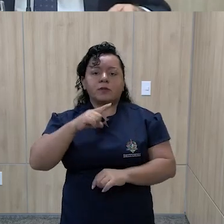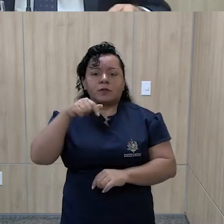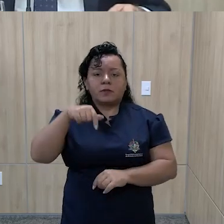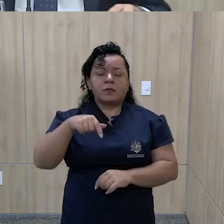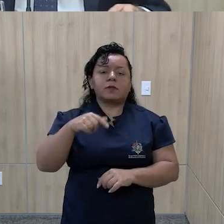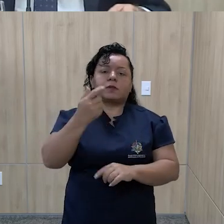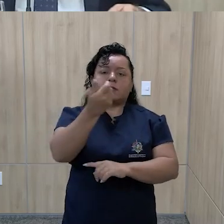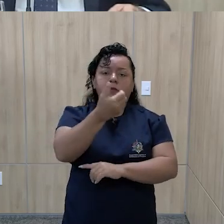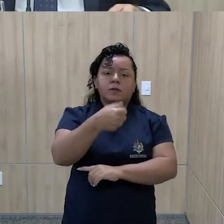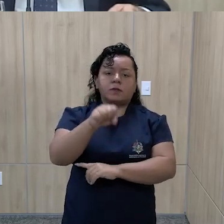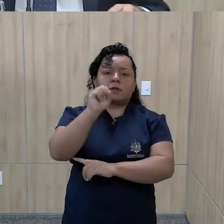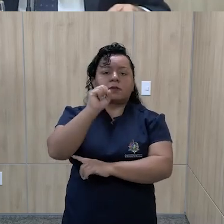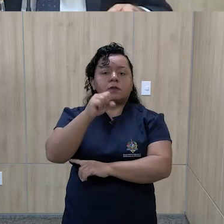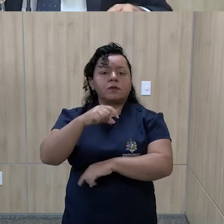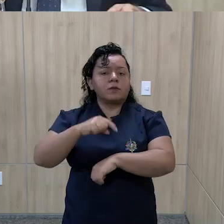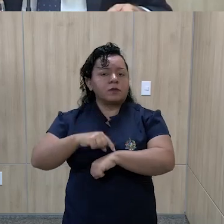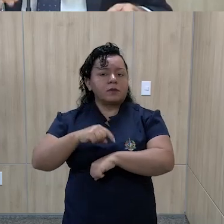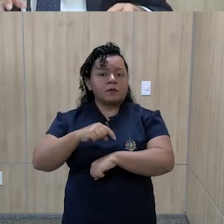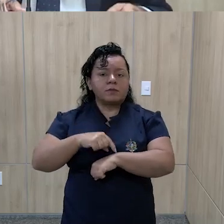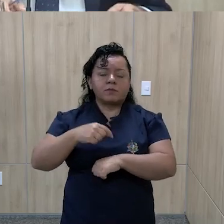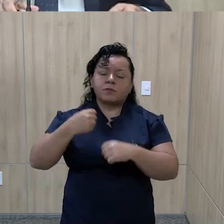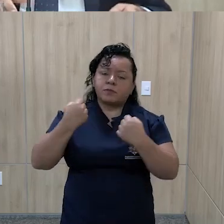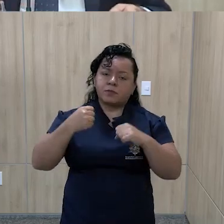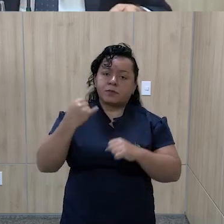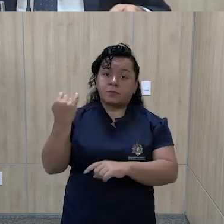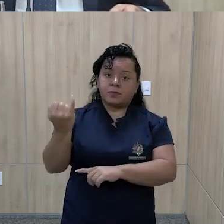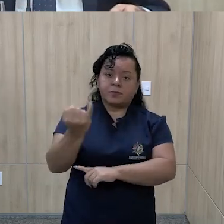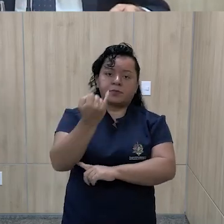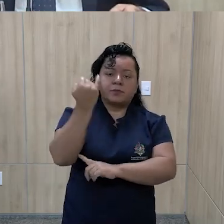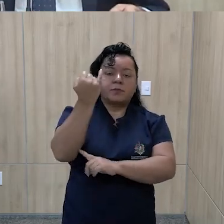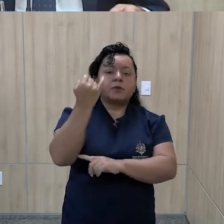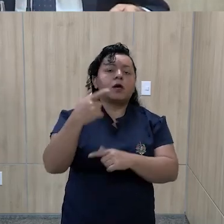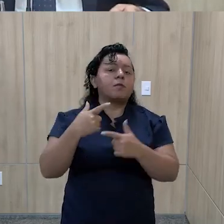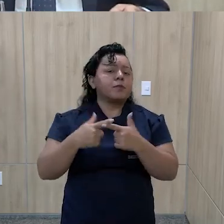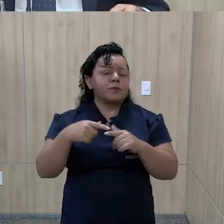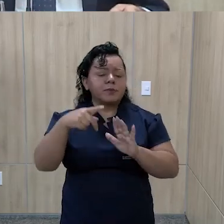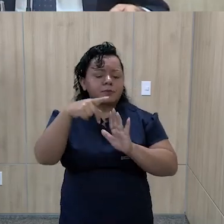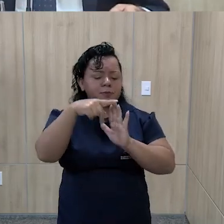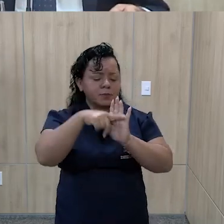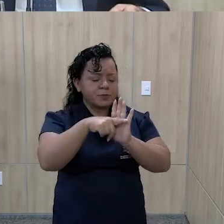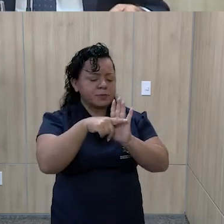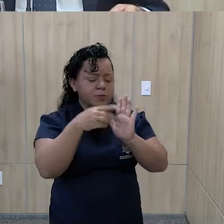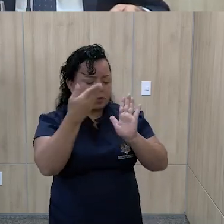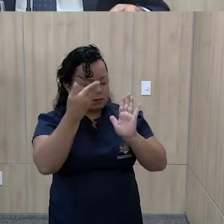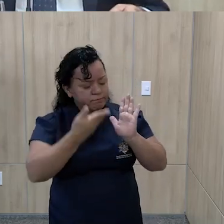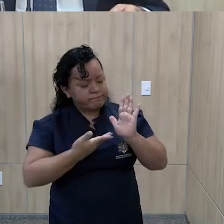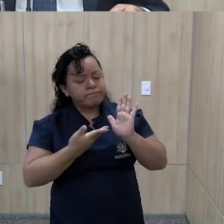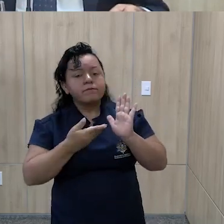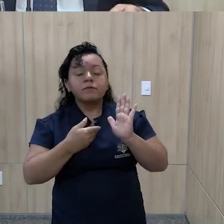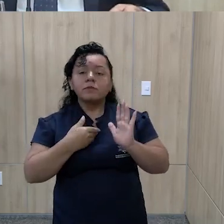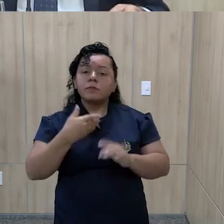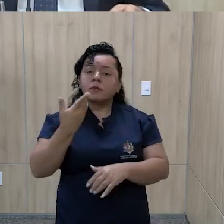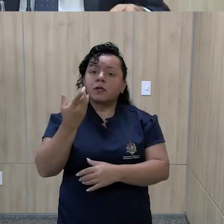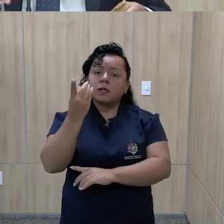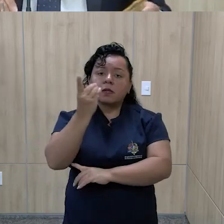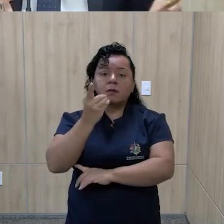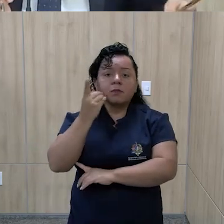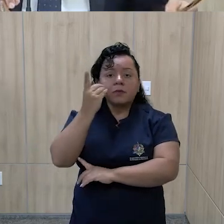anéis dessa casa e eu peço o tempo necessário para expor o porquê do meu parecer nesse sentido